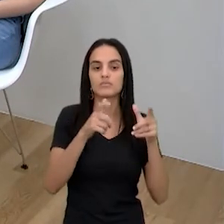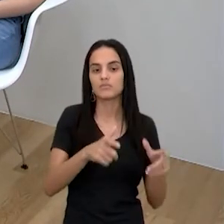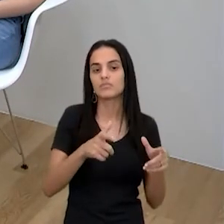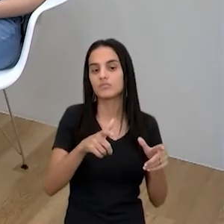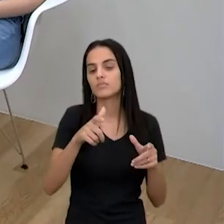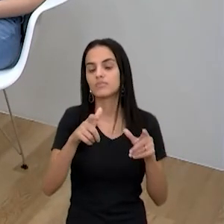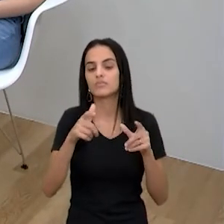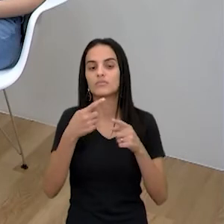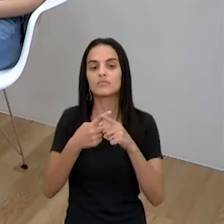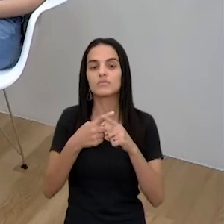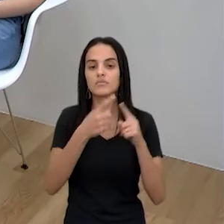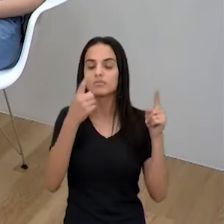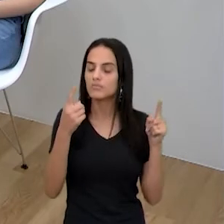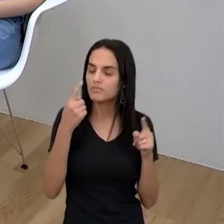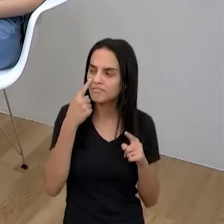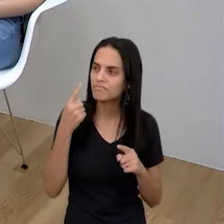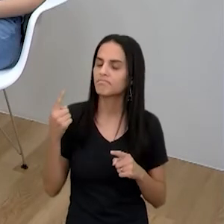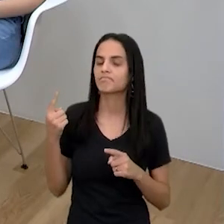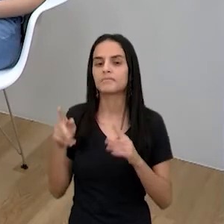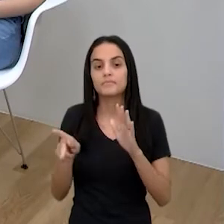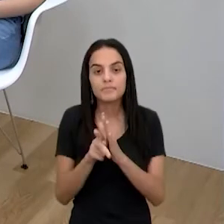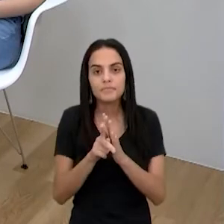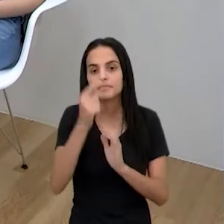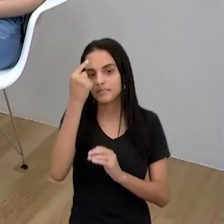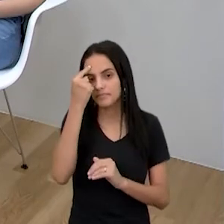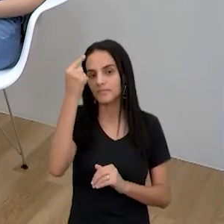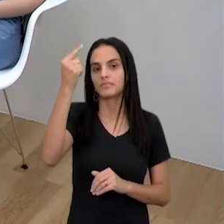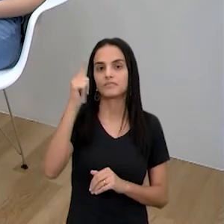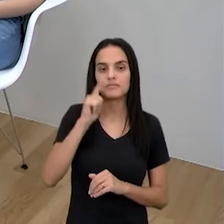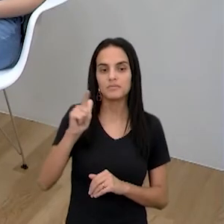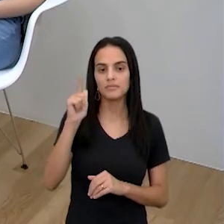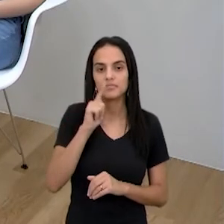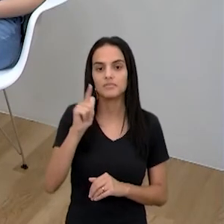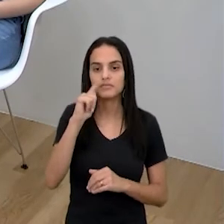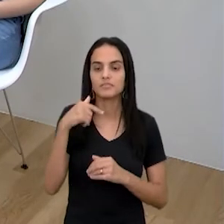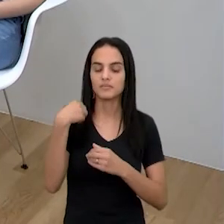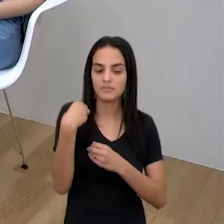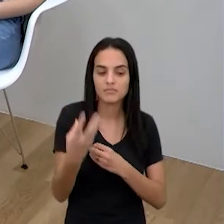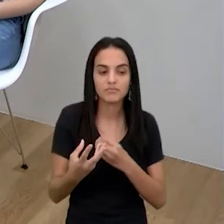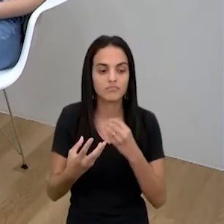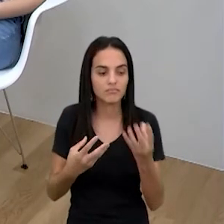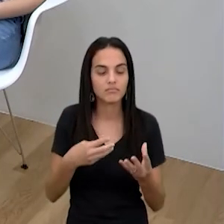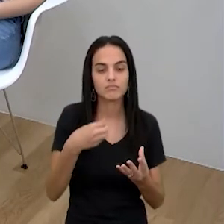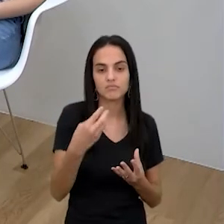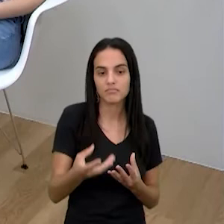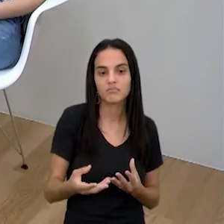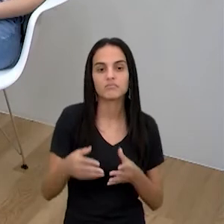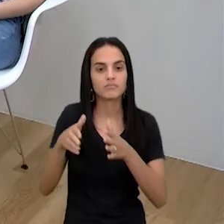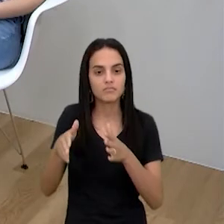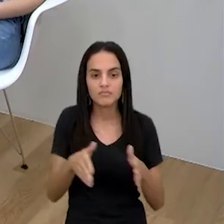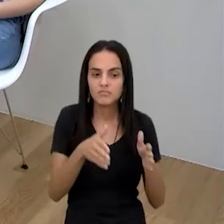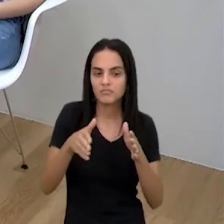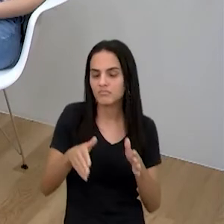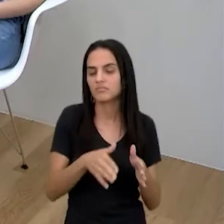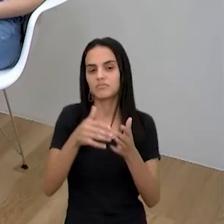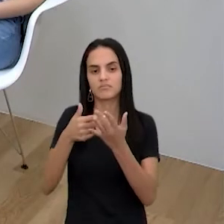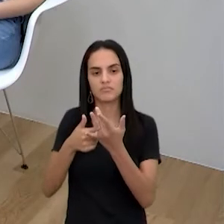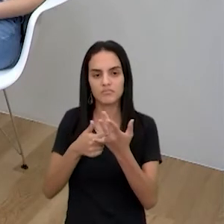que a gente tem que levar em consideração nesse caso, hein? Se você tiver em sociedades onde a tecnologia é